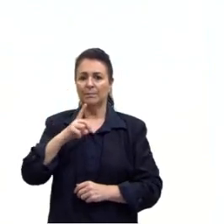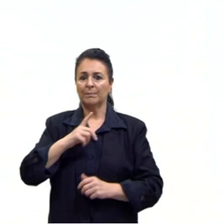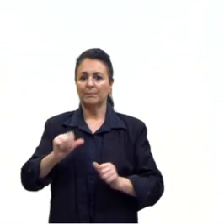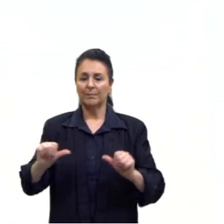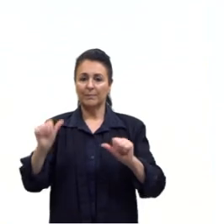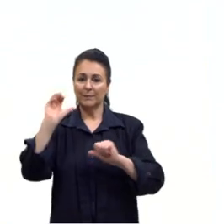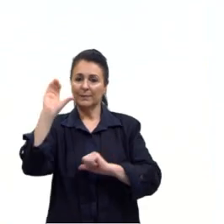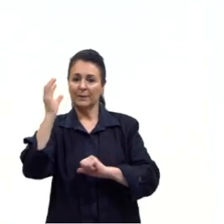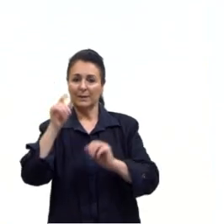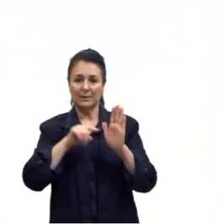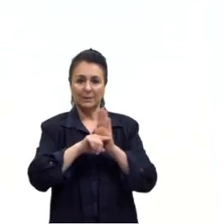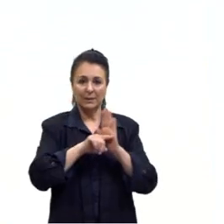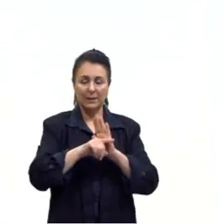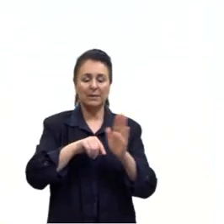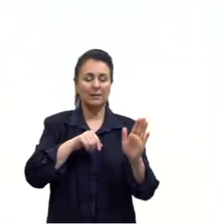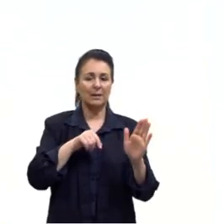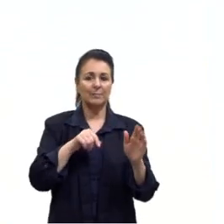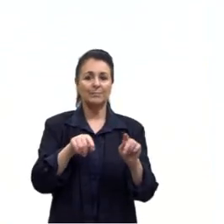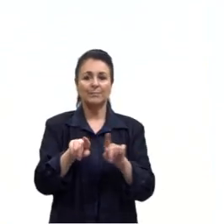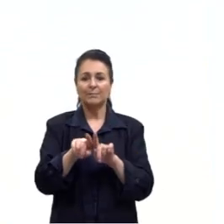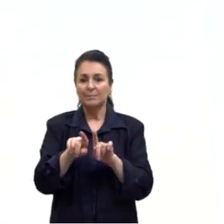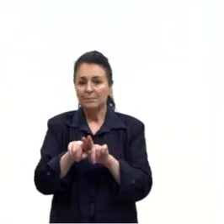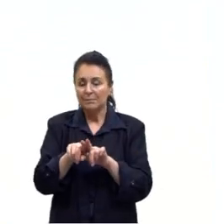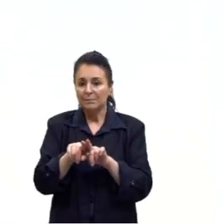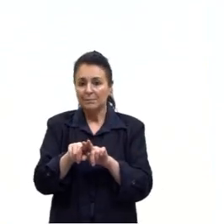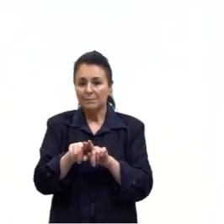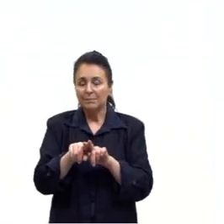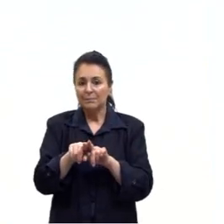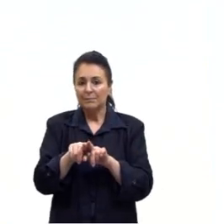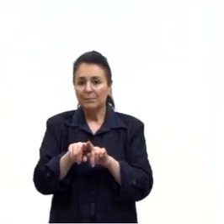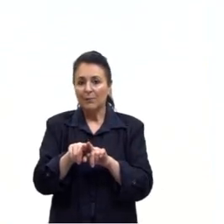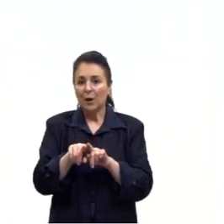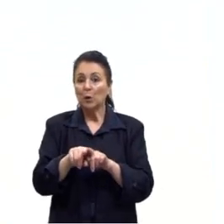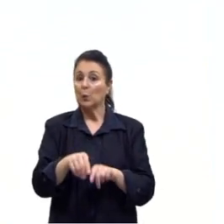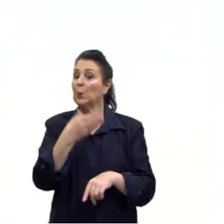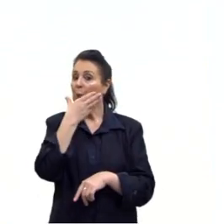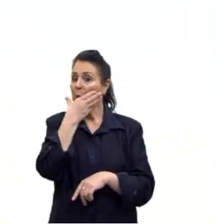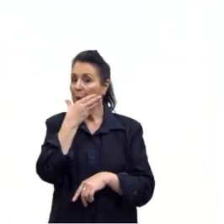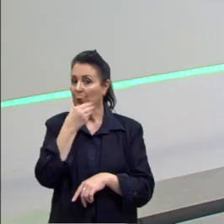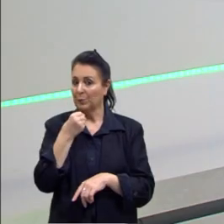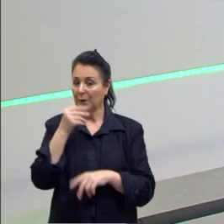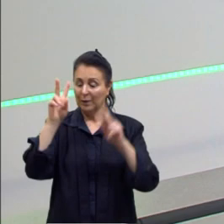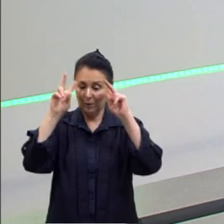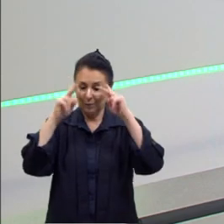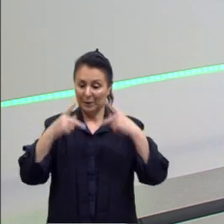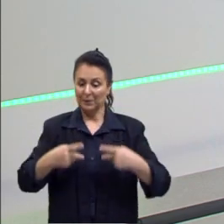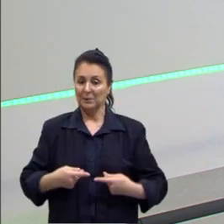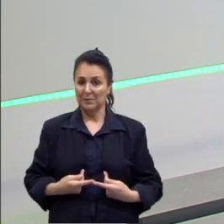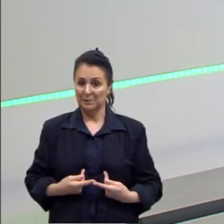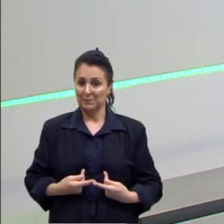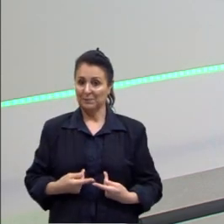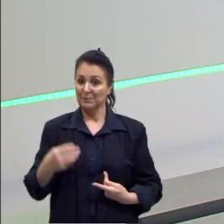Ciência da pesquisa do homem certo